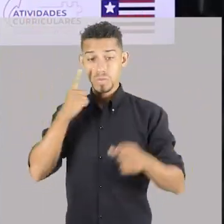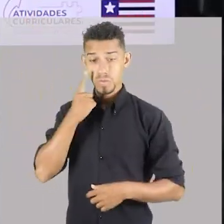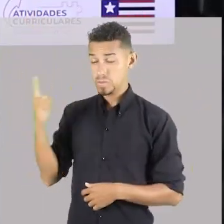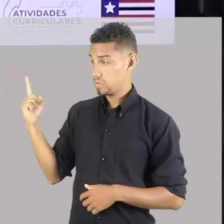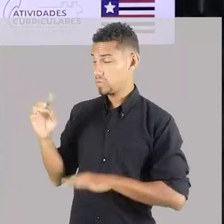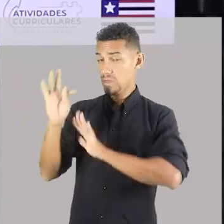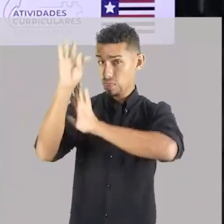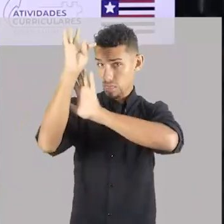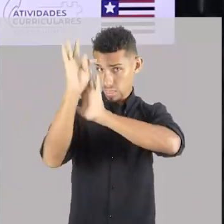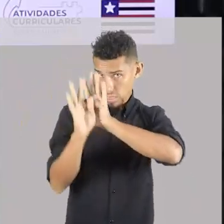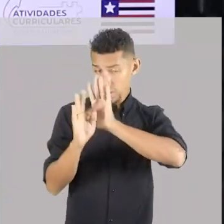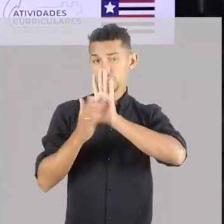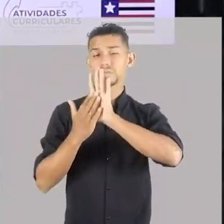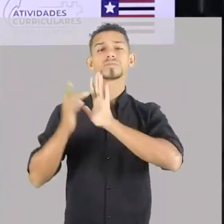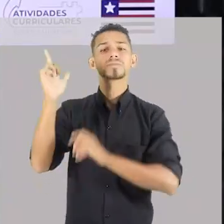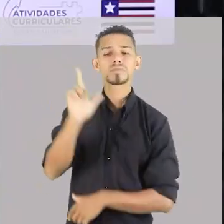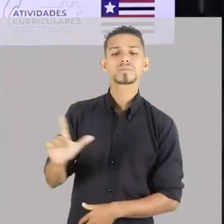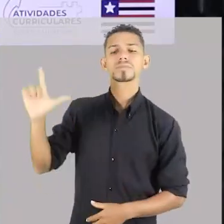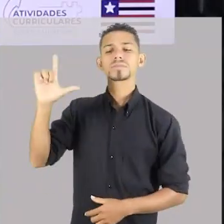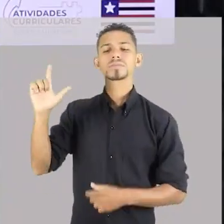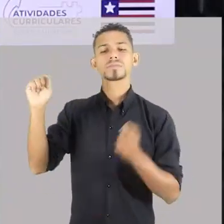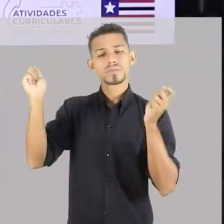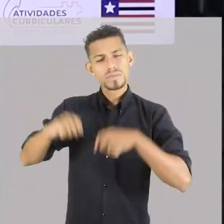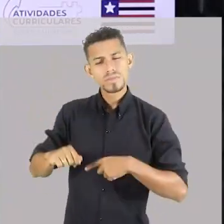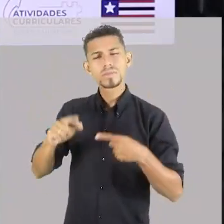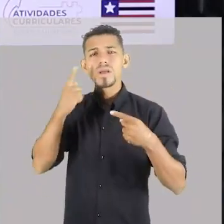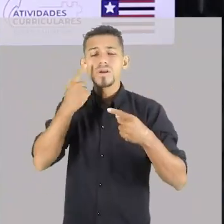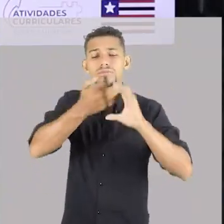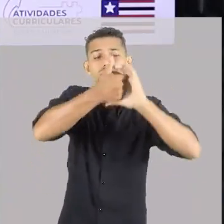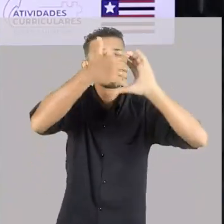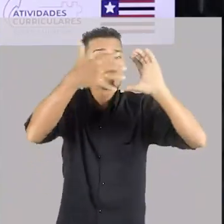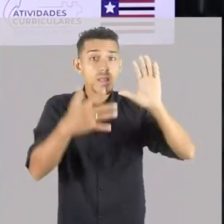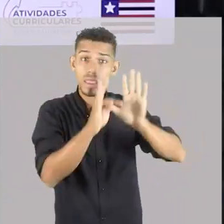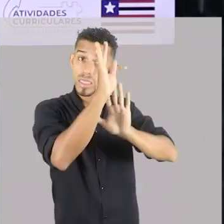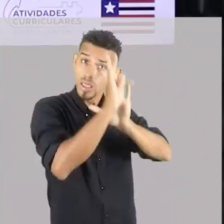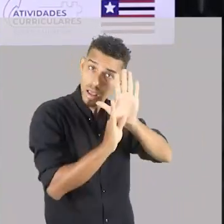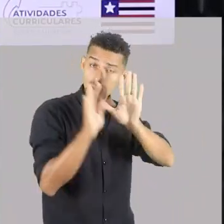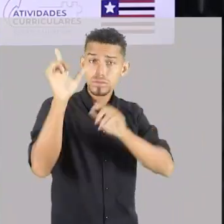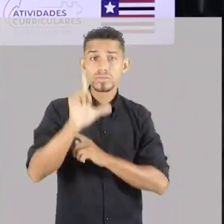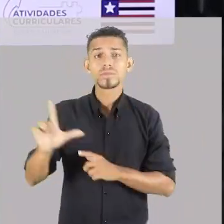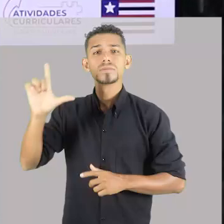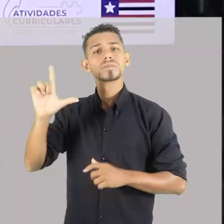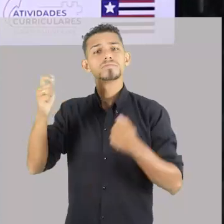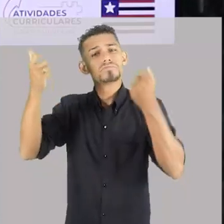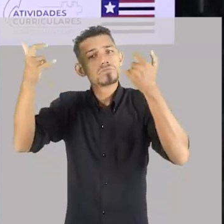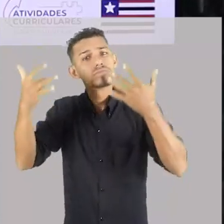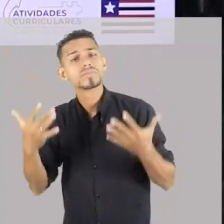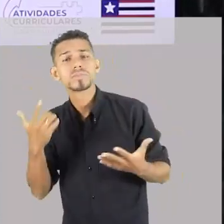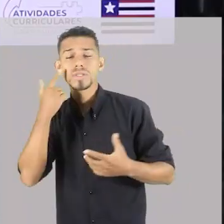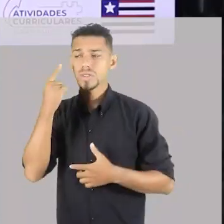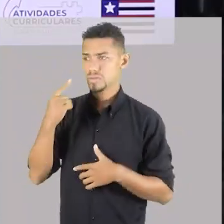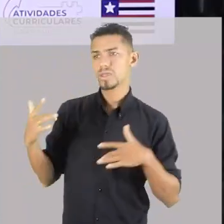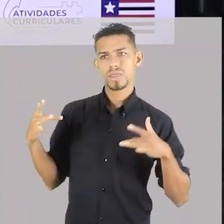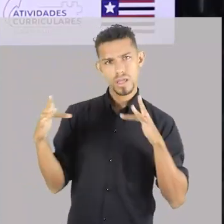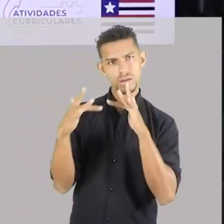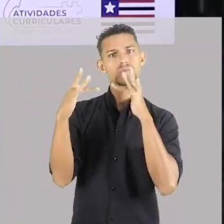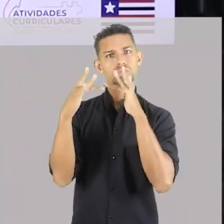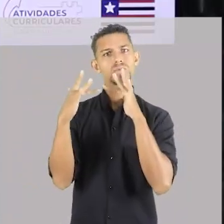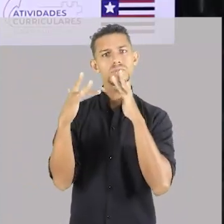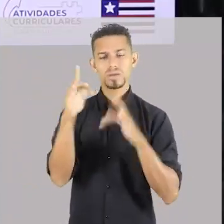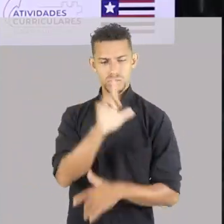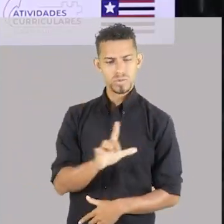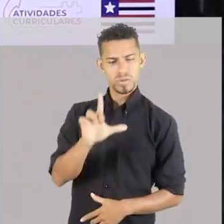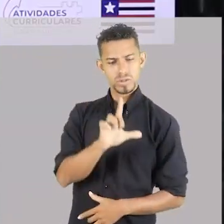texto literário, nós vamos falar sobre as características do texto literário. Nós temos contato com a